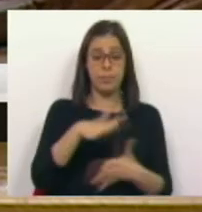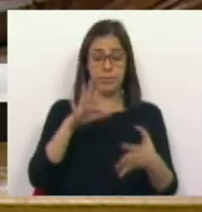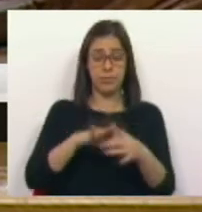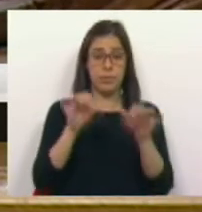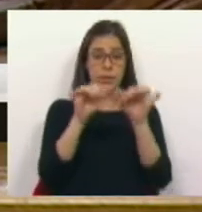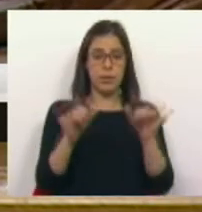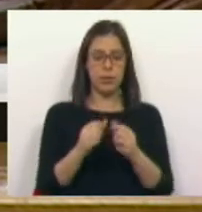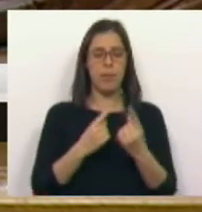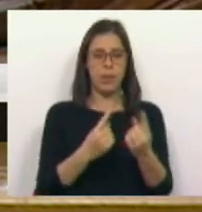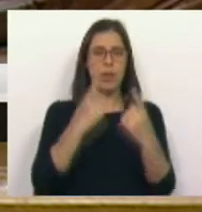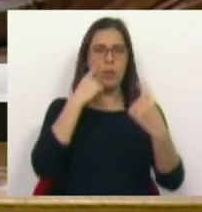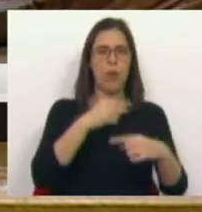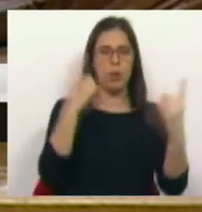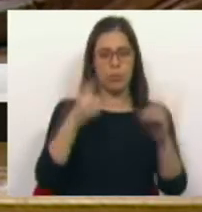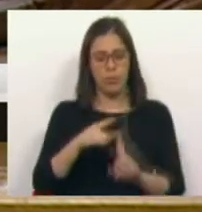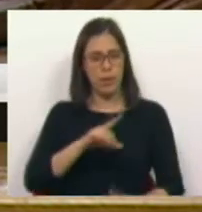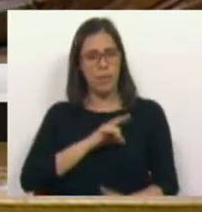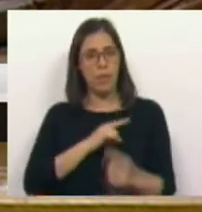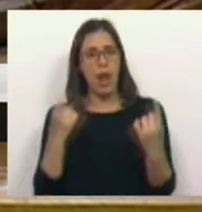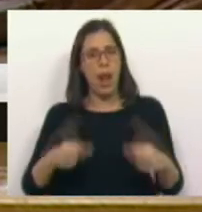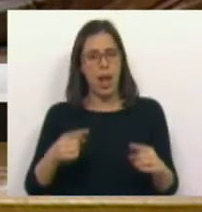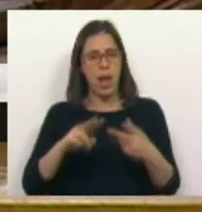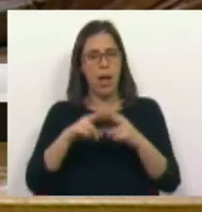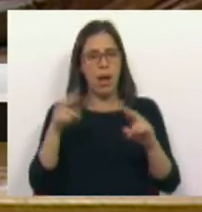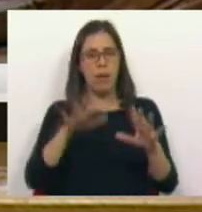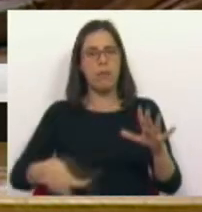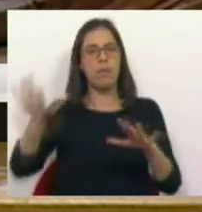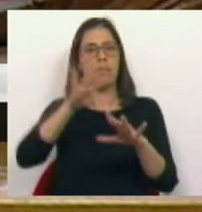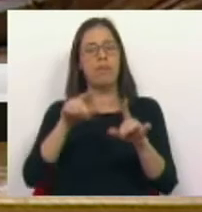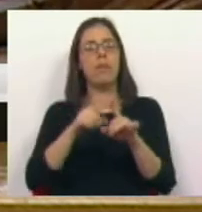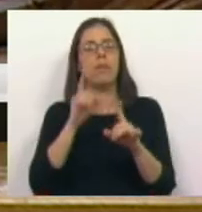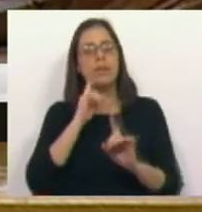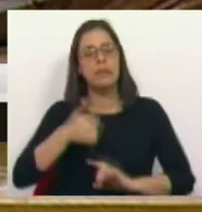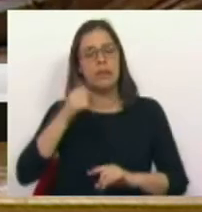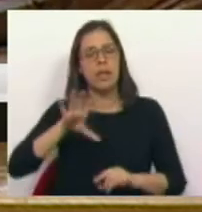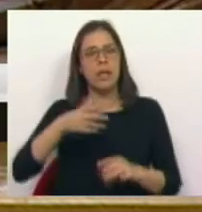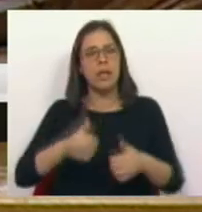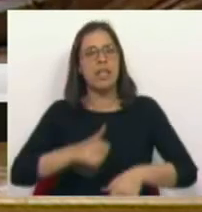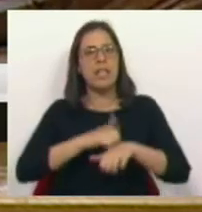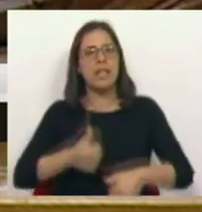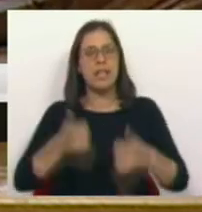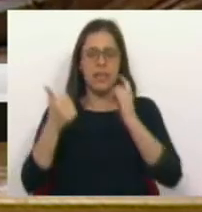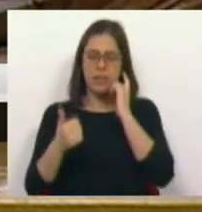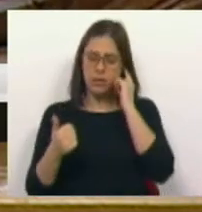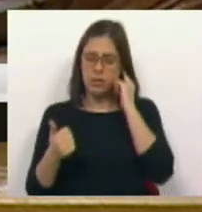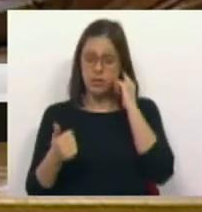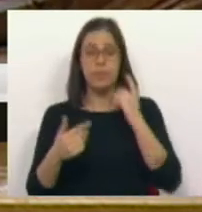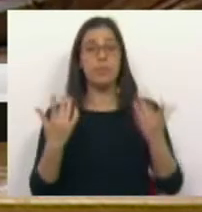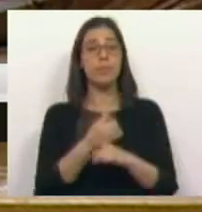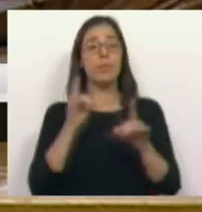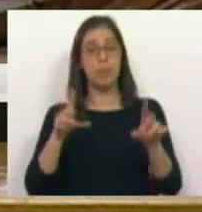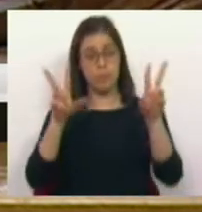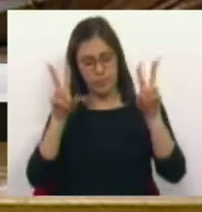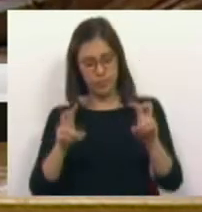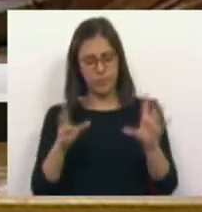contexto dos sistemas de transporte públicos e privados existentes nos municípios e nas principais regiões metropolitanas. Porque o